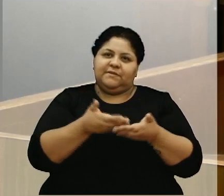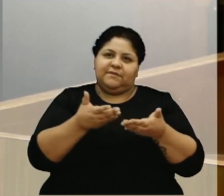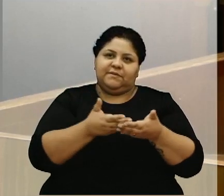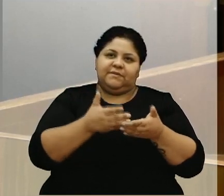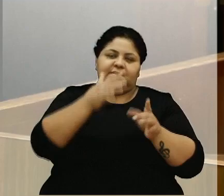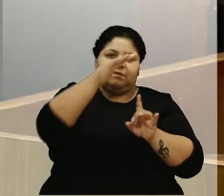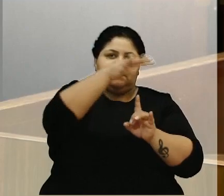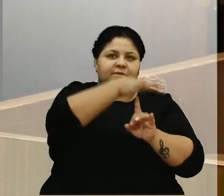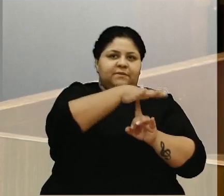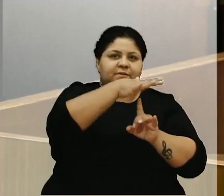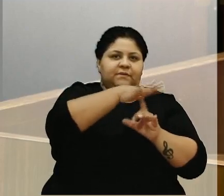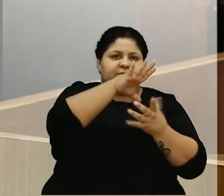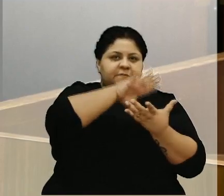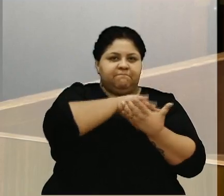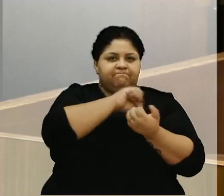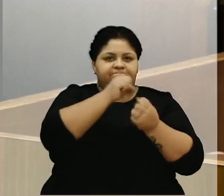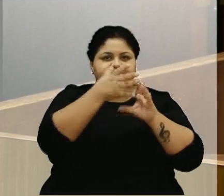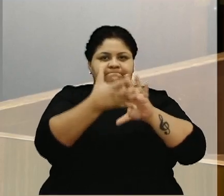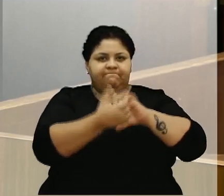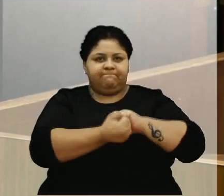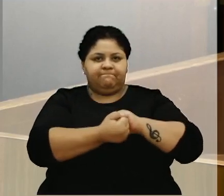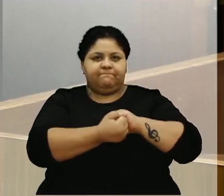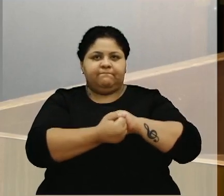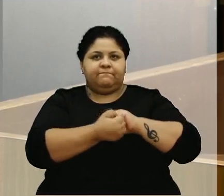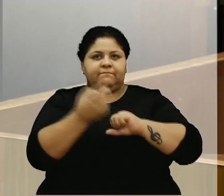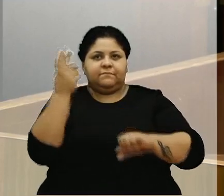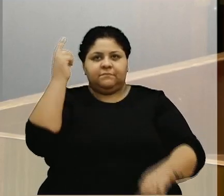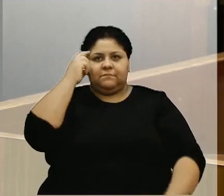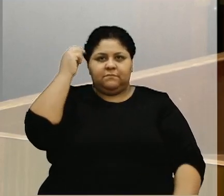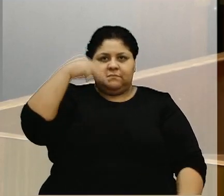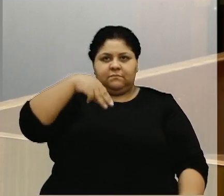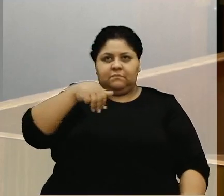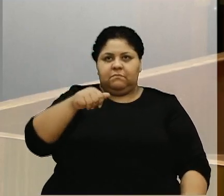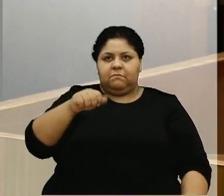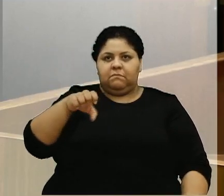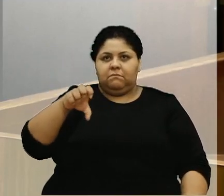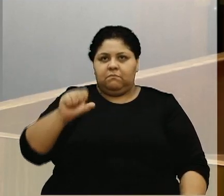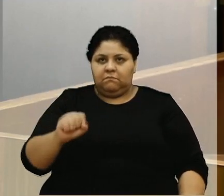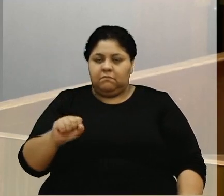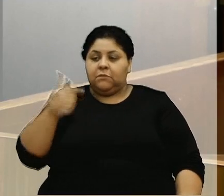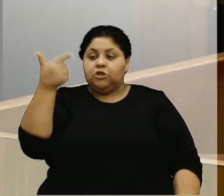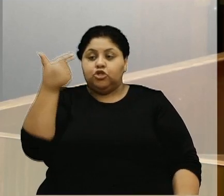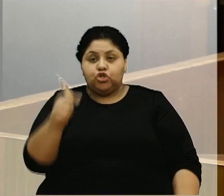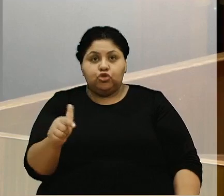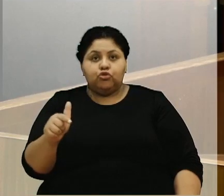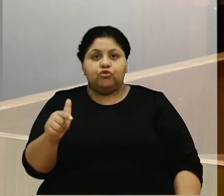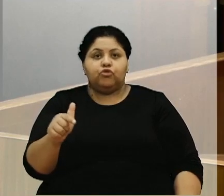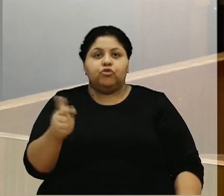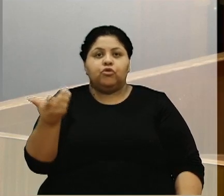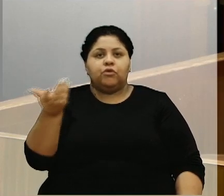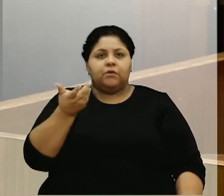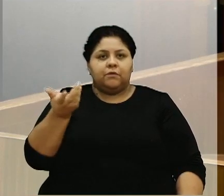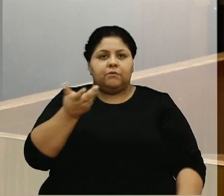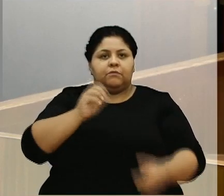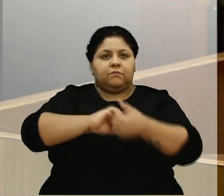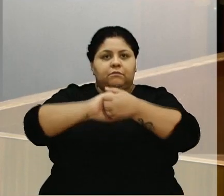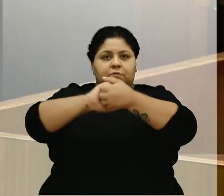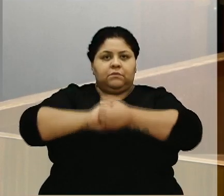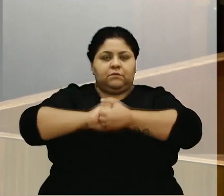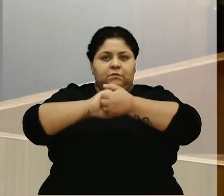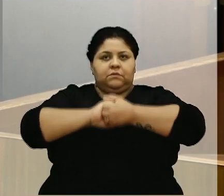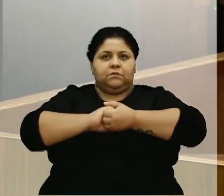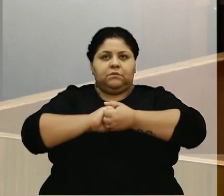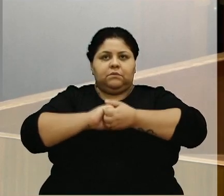Feira de Artesanato Cultural da Maesa. Mais uma vez, quero cumprimentar então